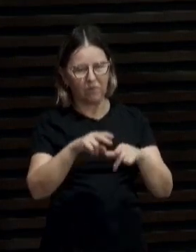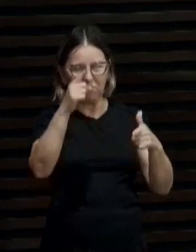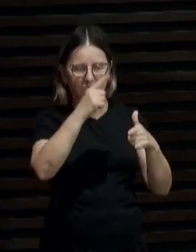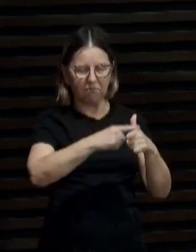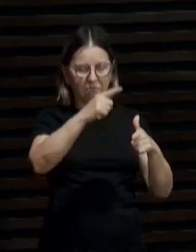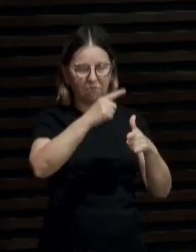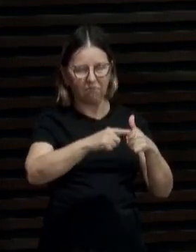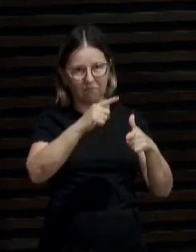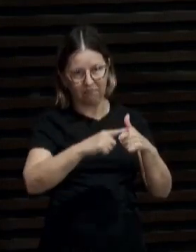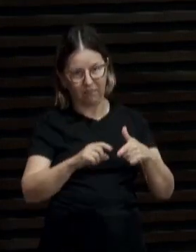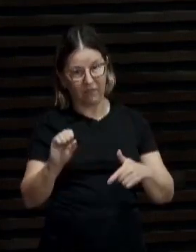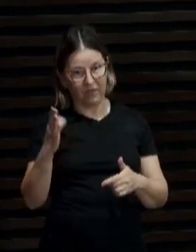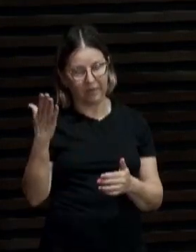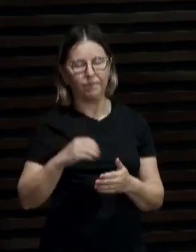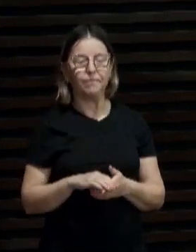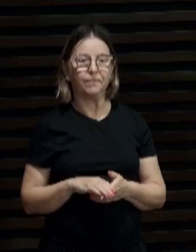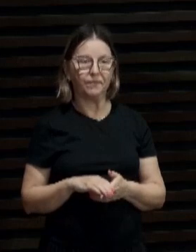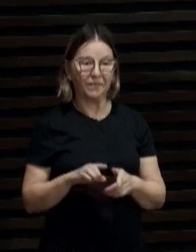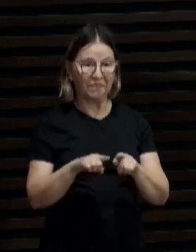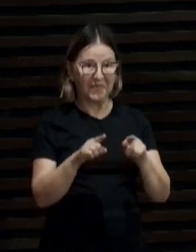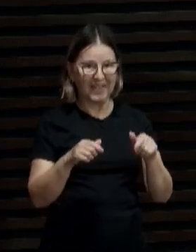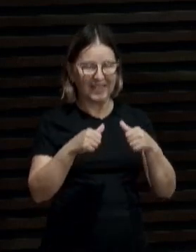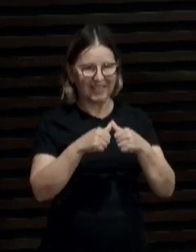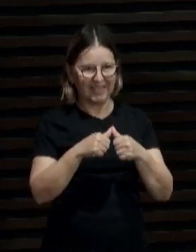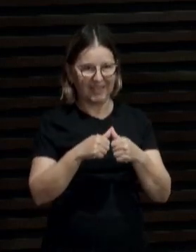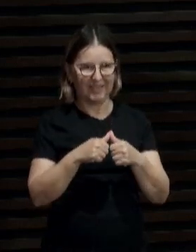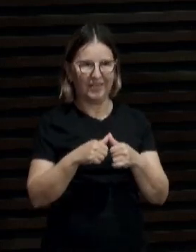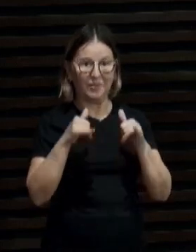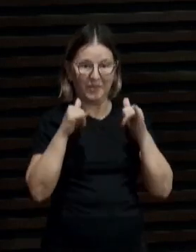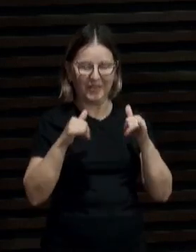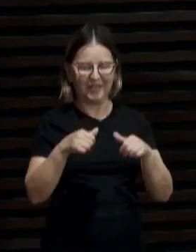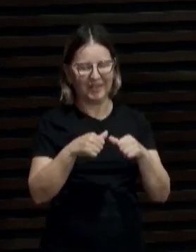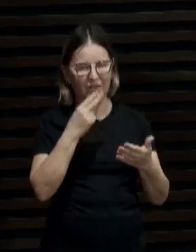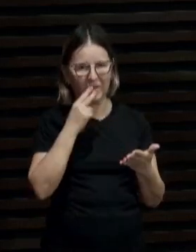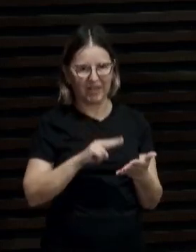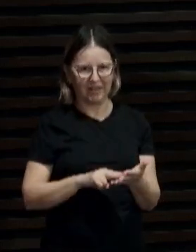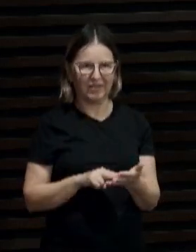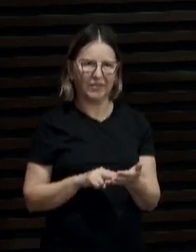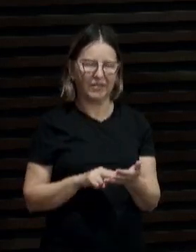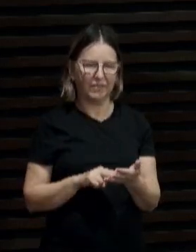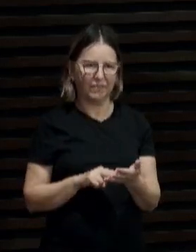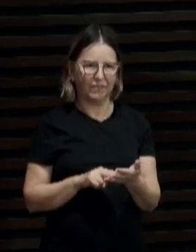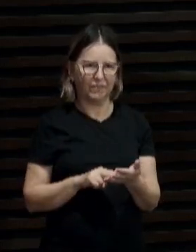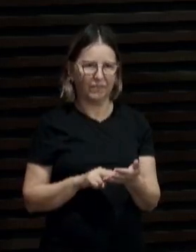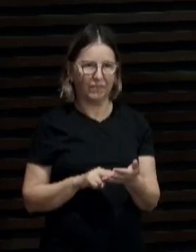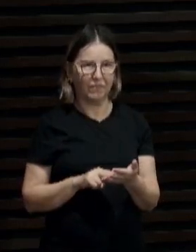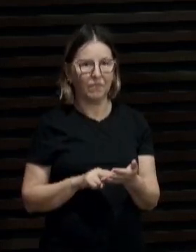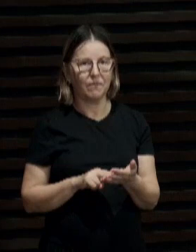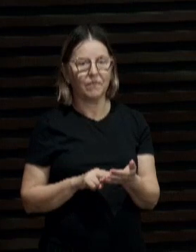né? No entanto, essas mensagens dessas cartas, elas podem ser